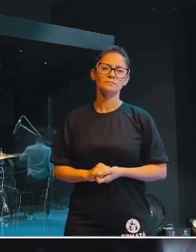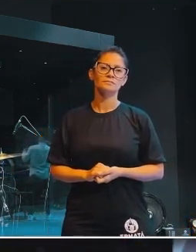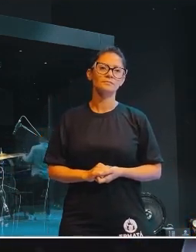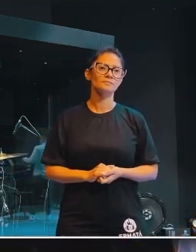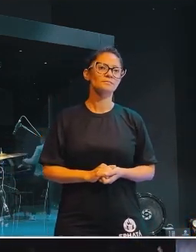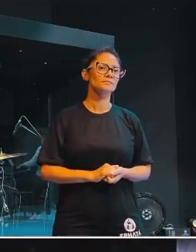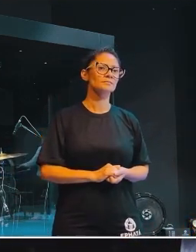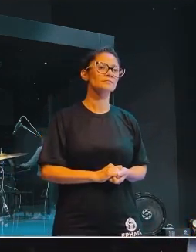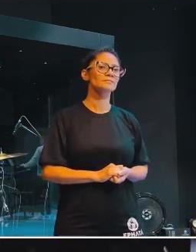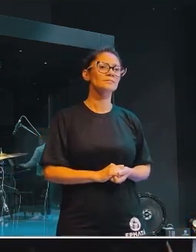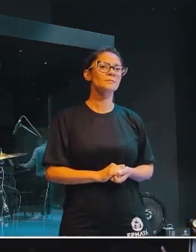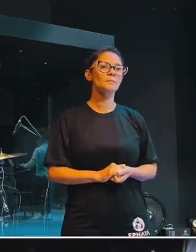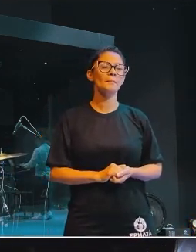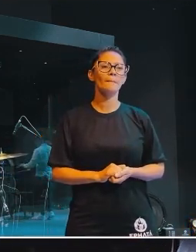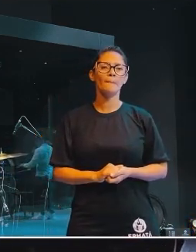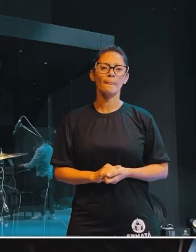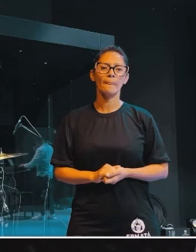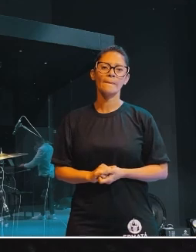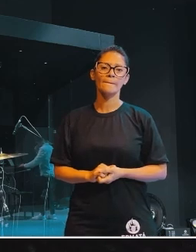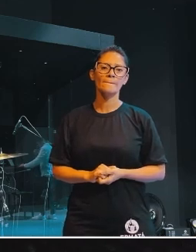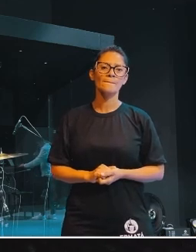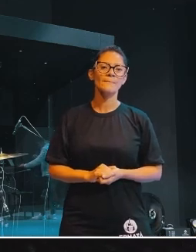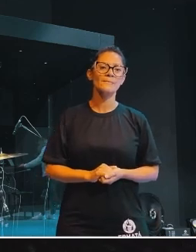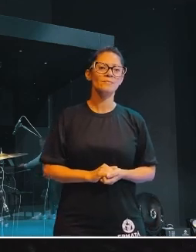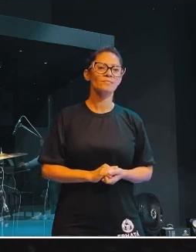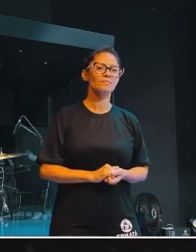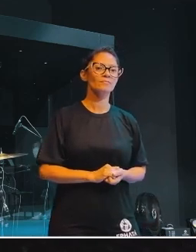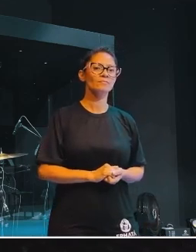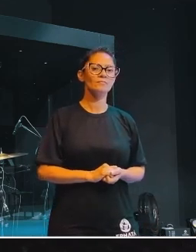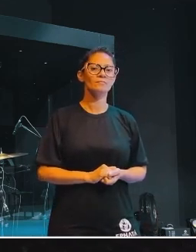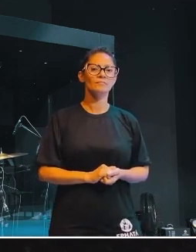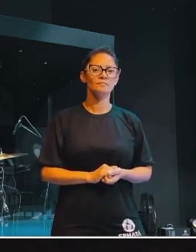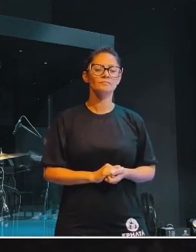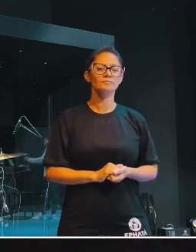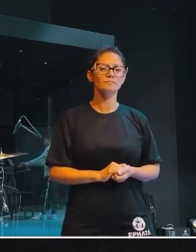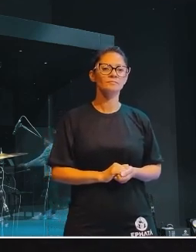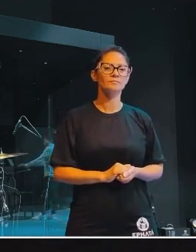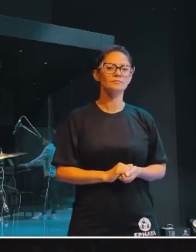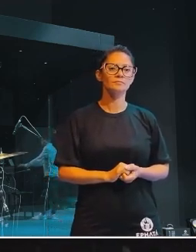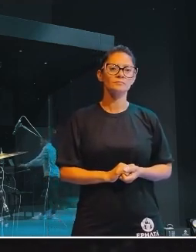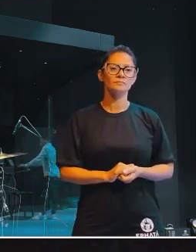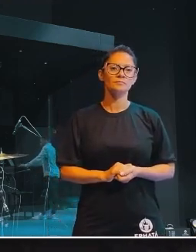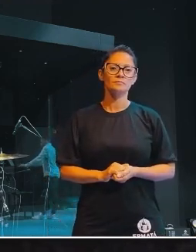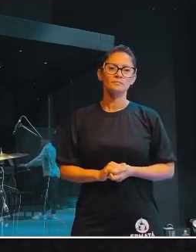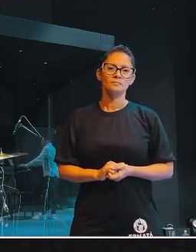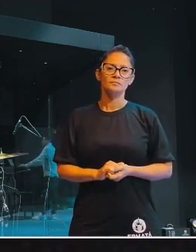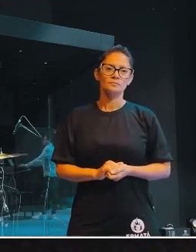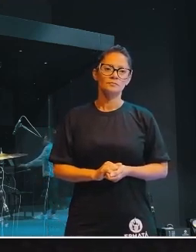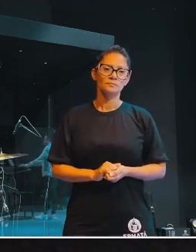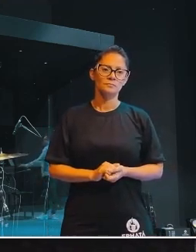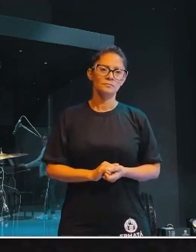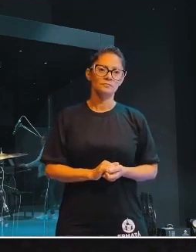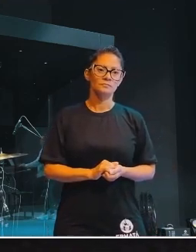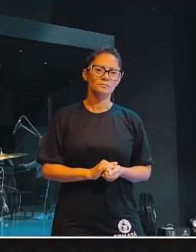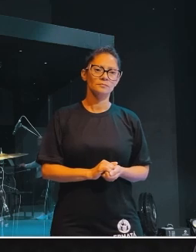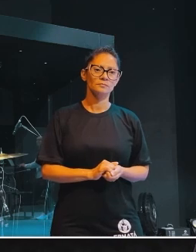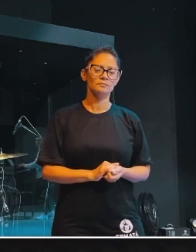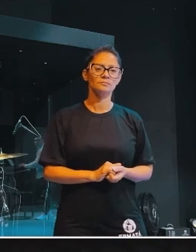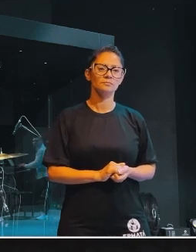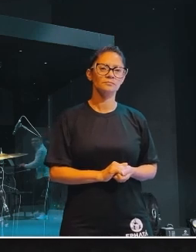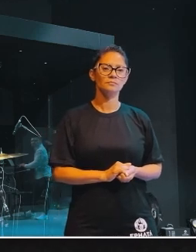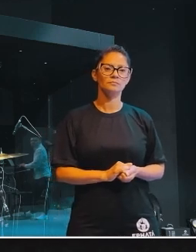Volta a confiar em mim. Lagoinha Canoas, olhe para